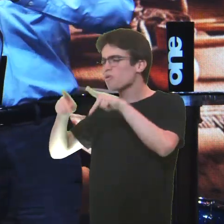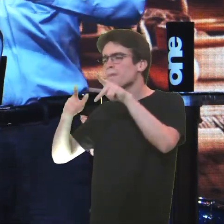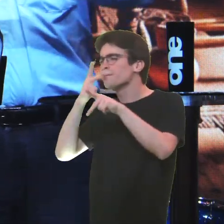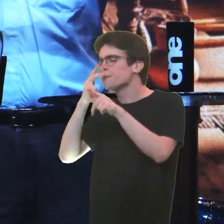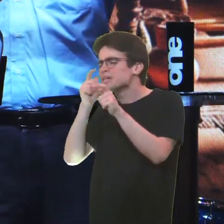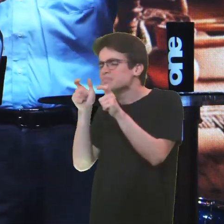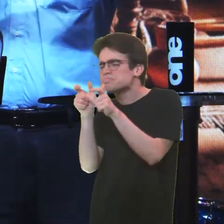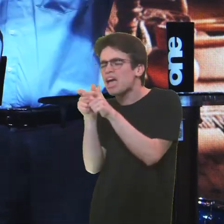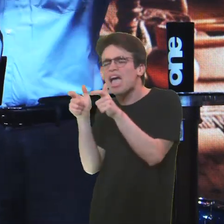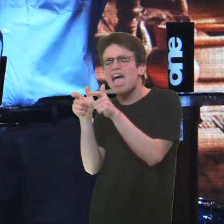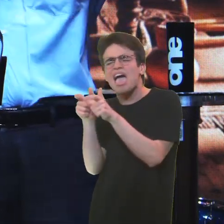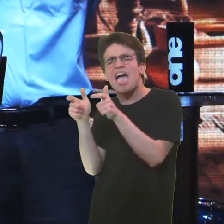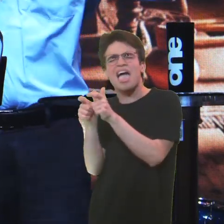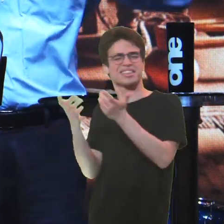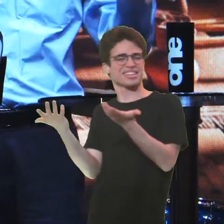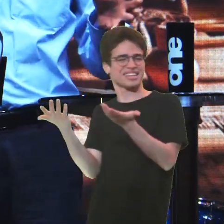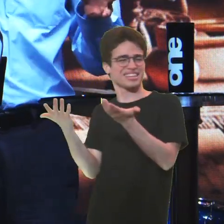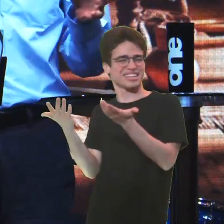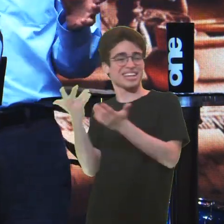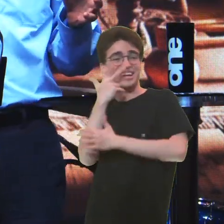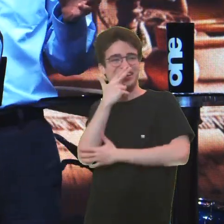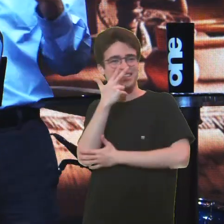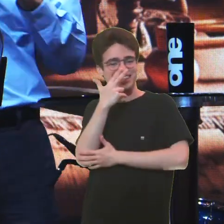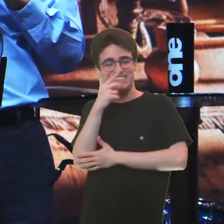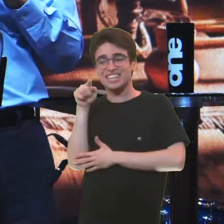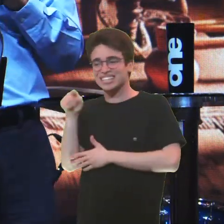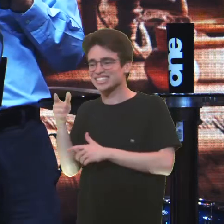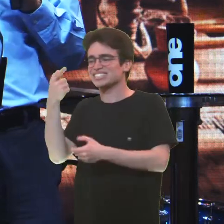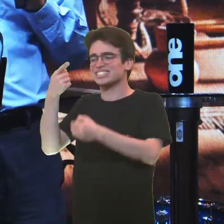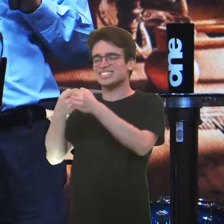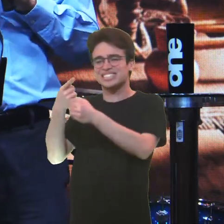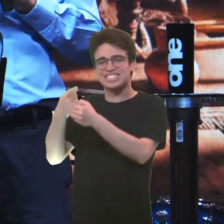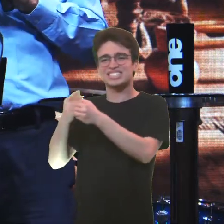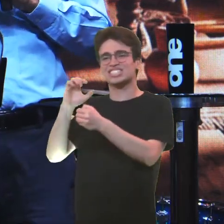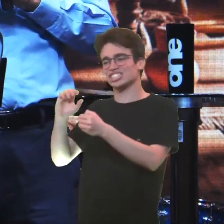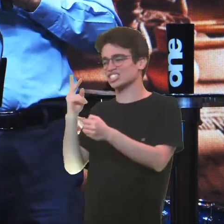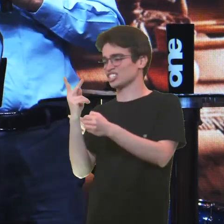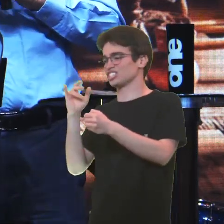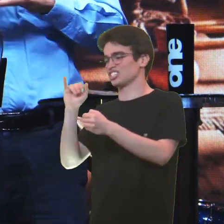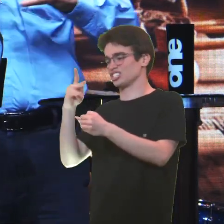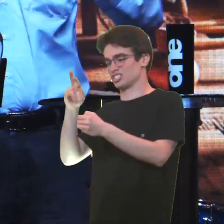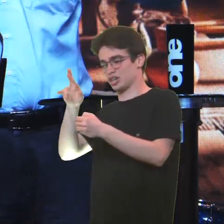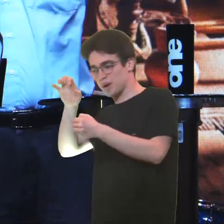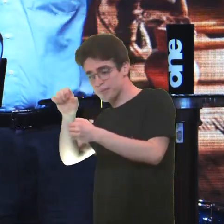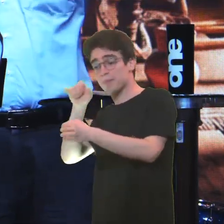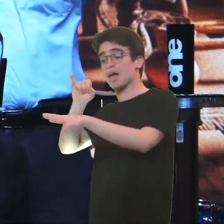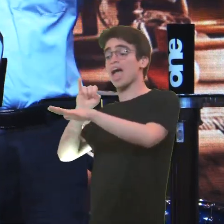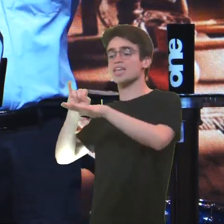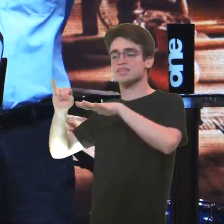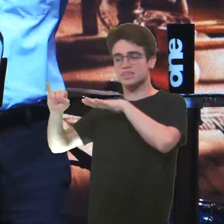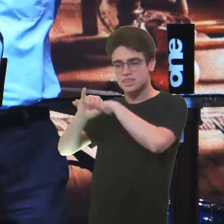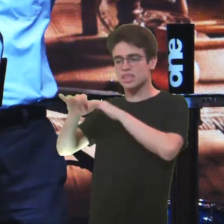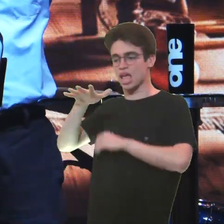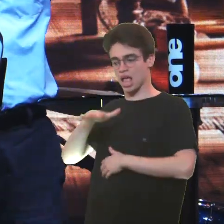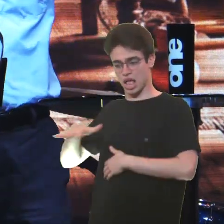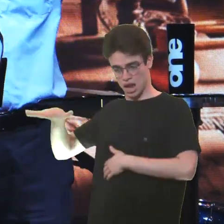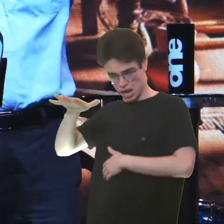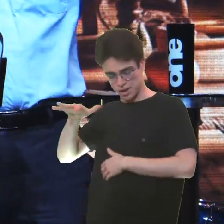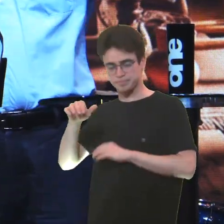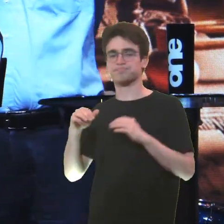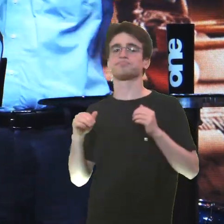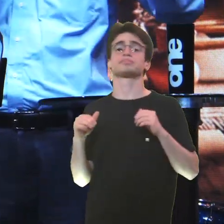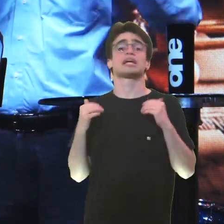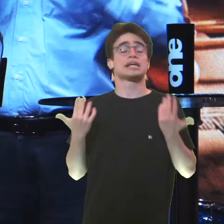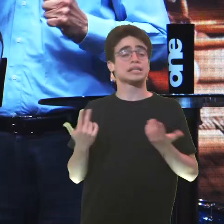pequenas. Las ciudades que estaban en la isla de Chipre. As cidades que estavam na ilha de Chipre, Luego predicó